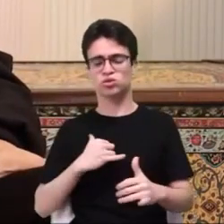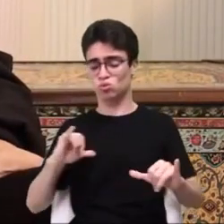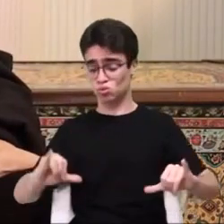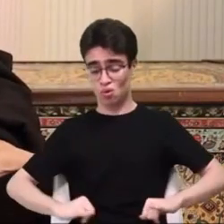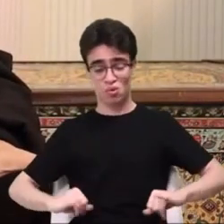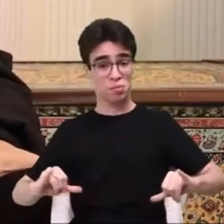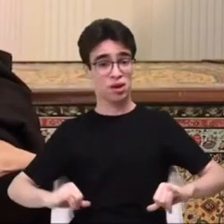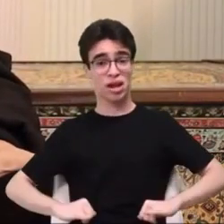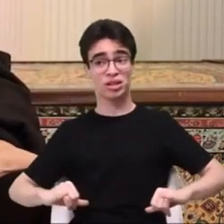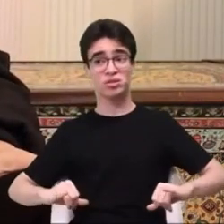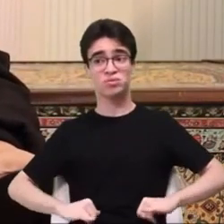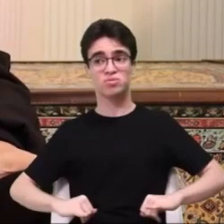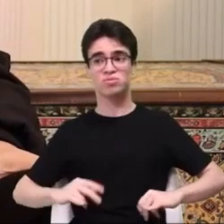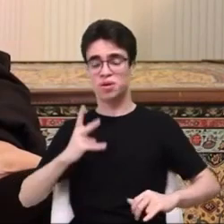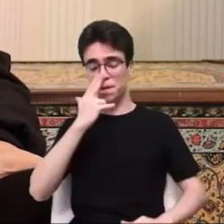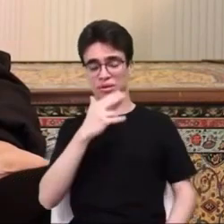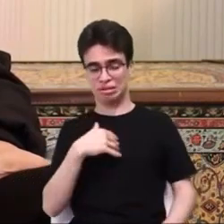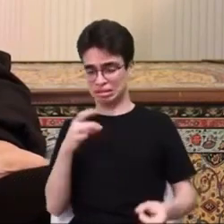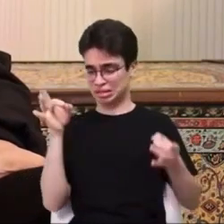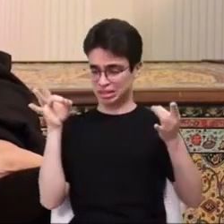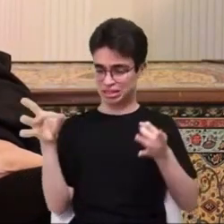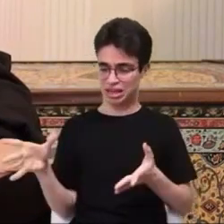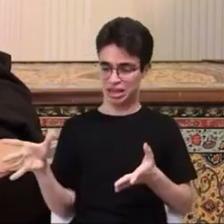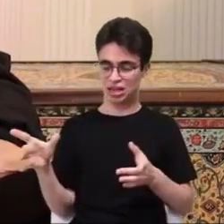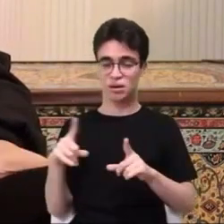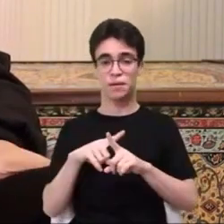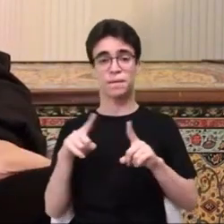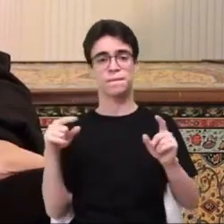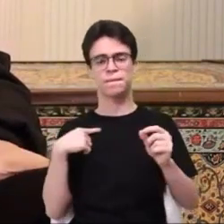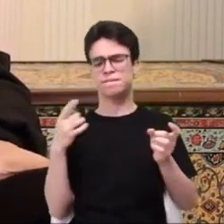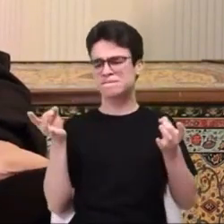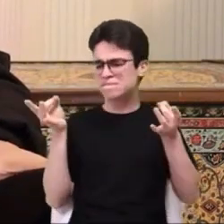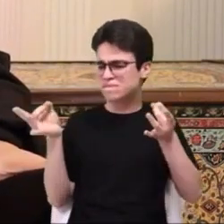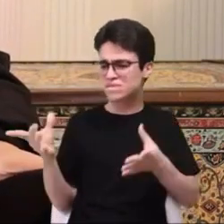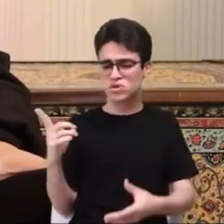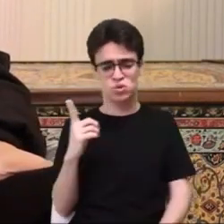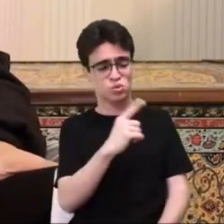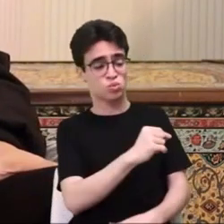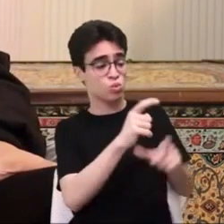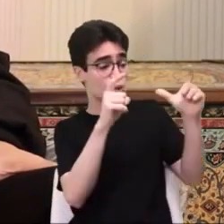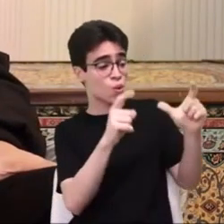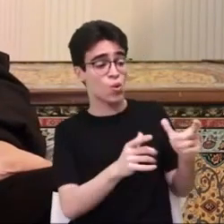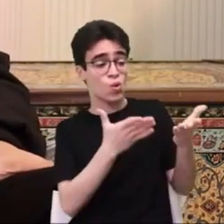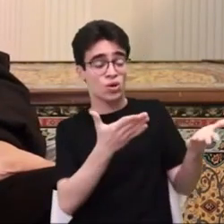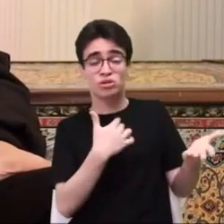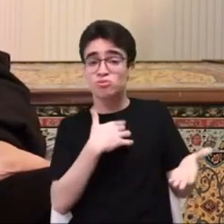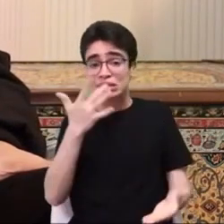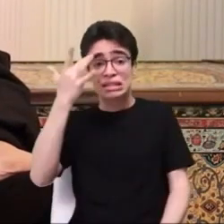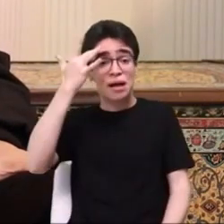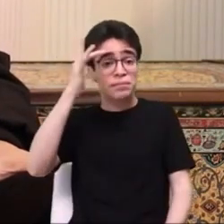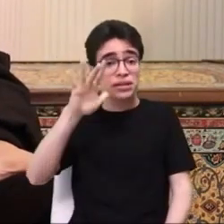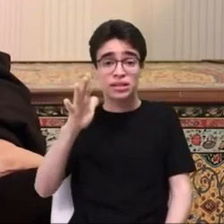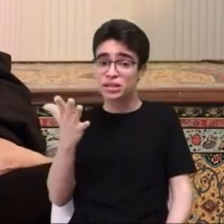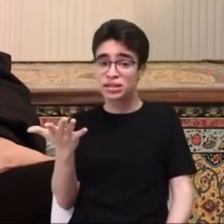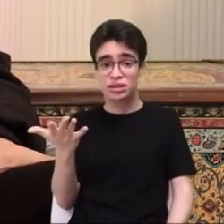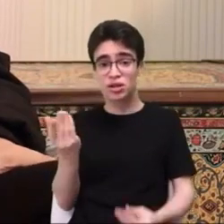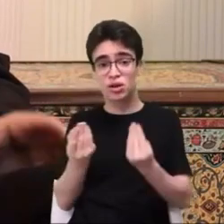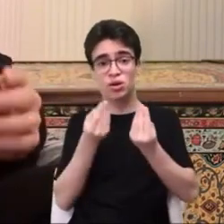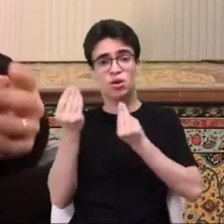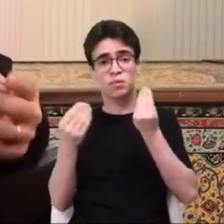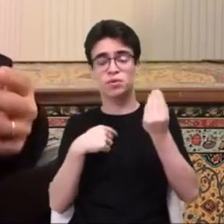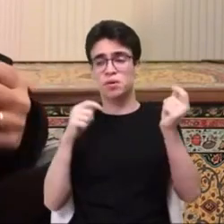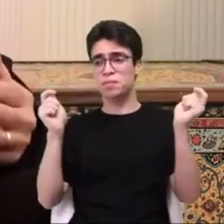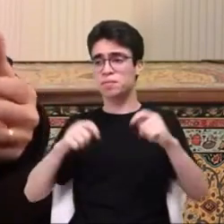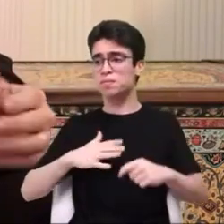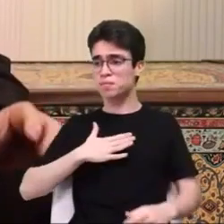sofrimento me fez pular fora. Mas pular fora para onde? Porque eu não sabia que eu poderia